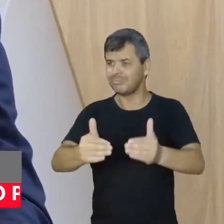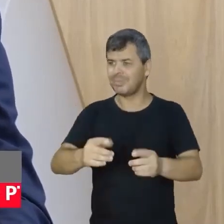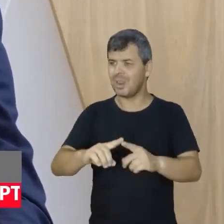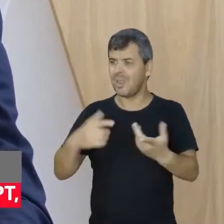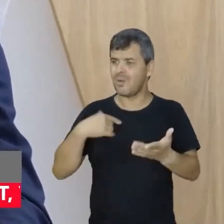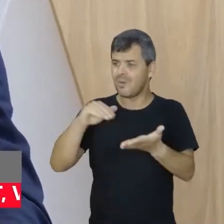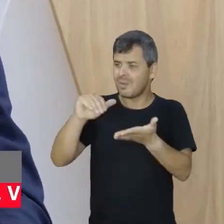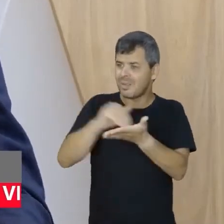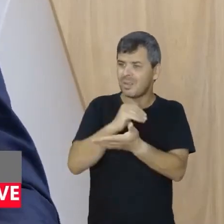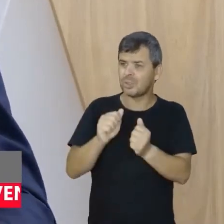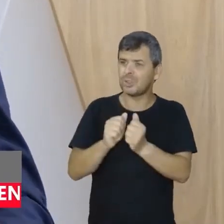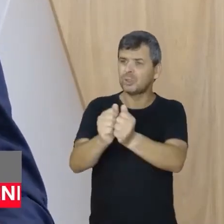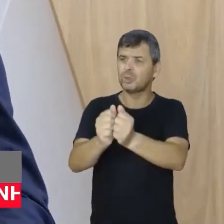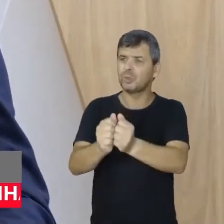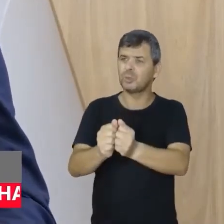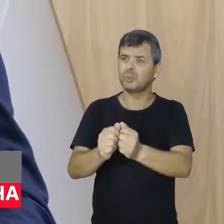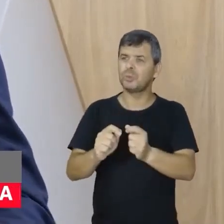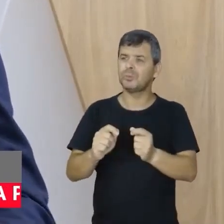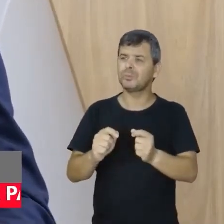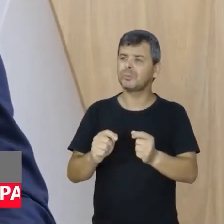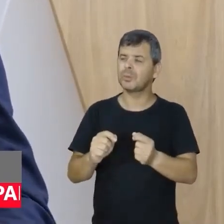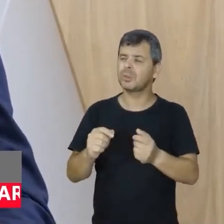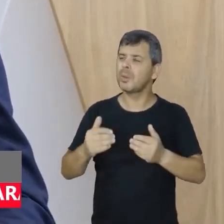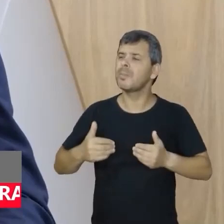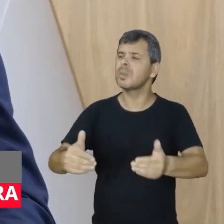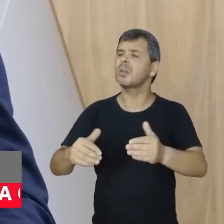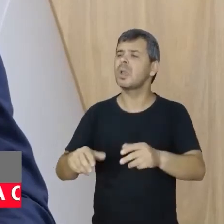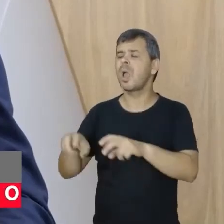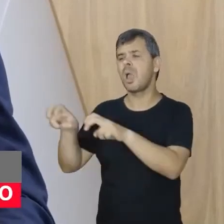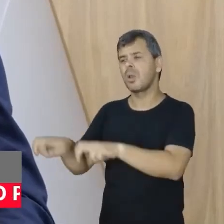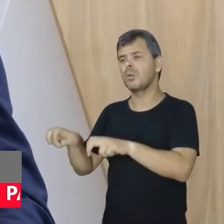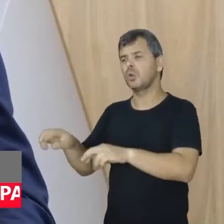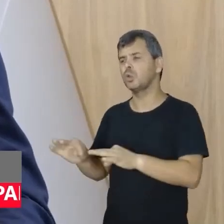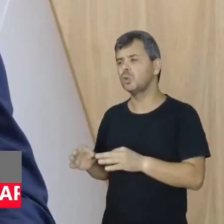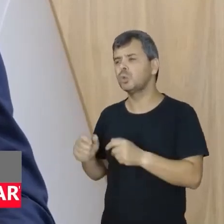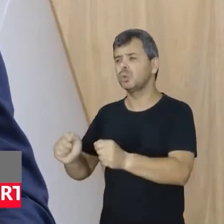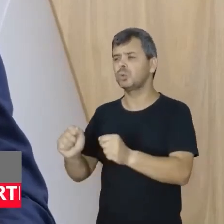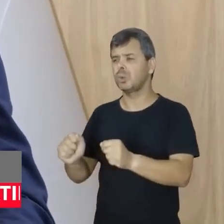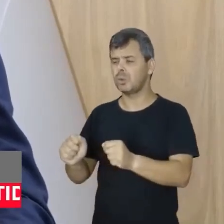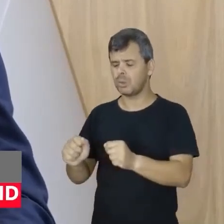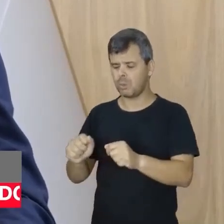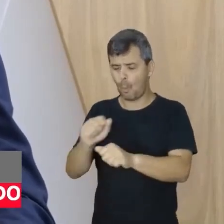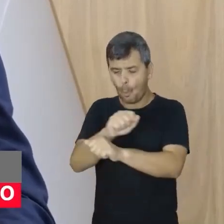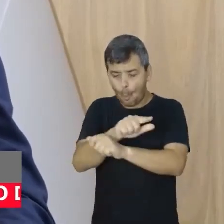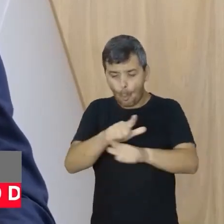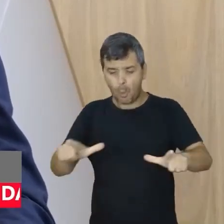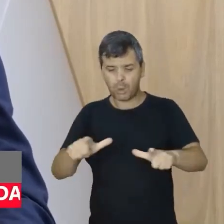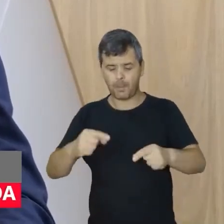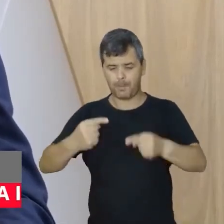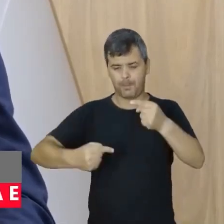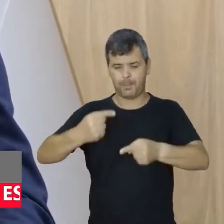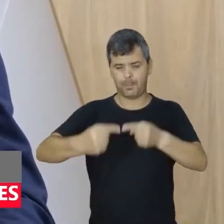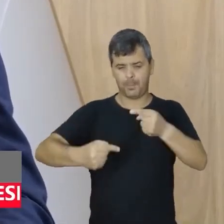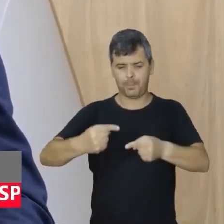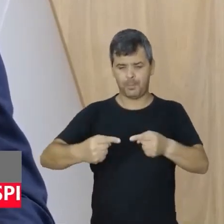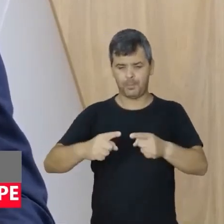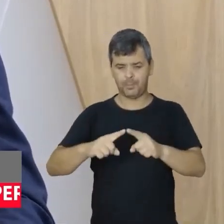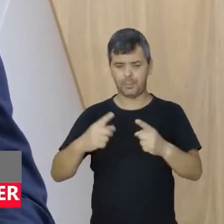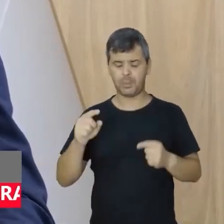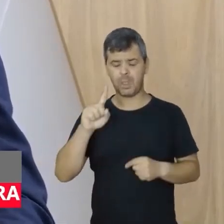uma secretaria junto com o Ministério da Agricultura. Todo esse esvaziamento das políticas